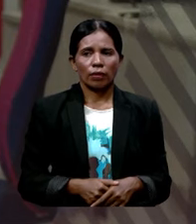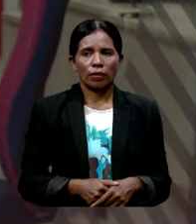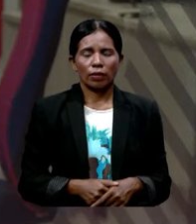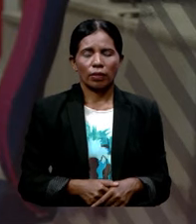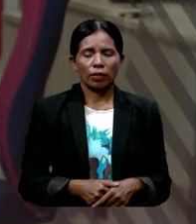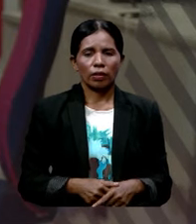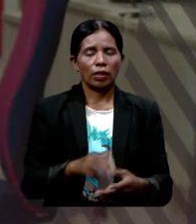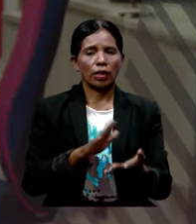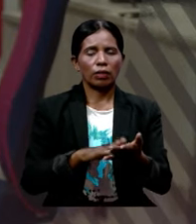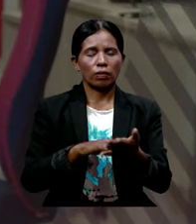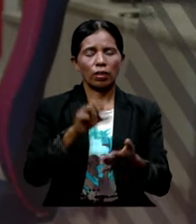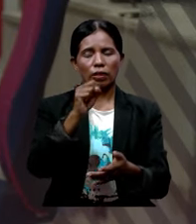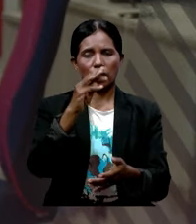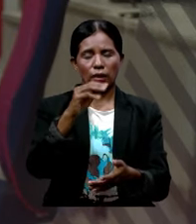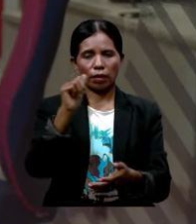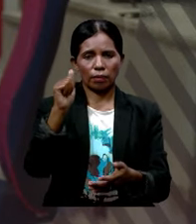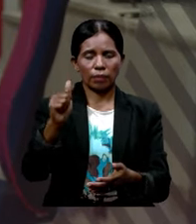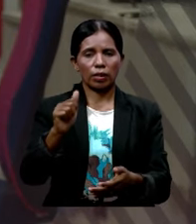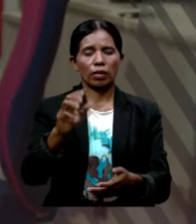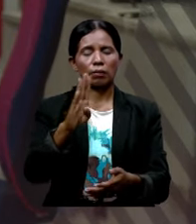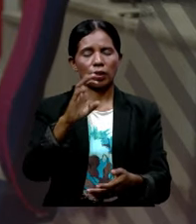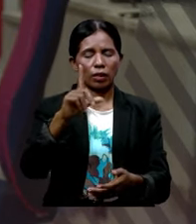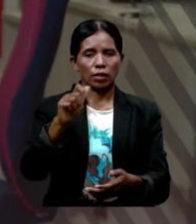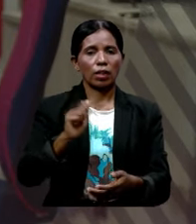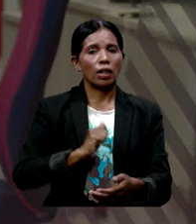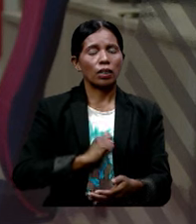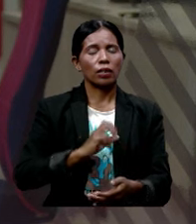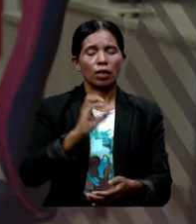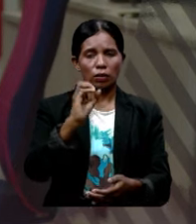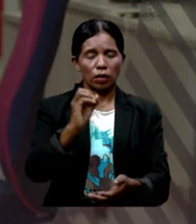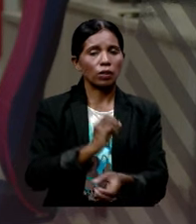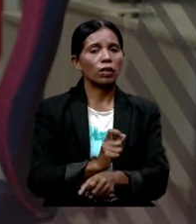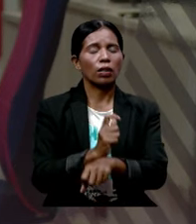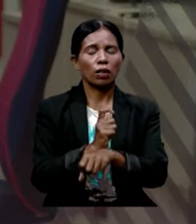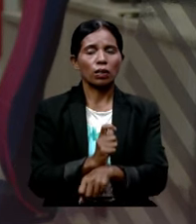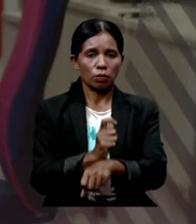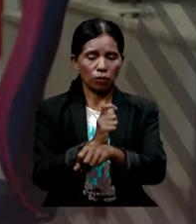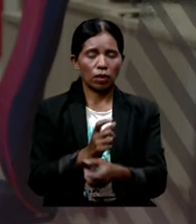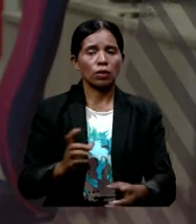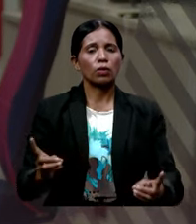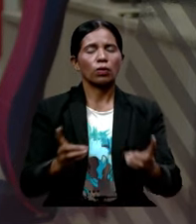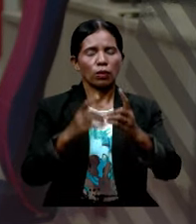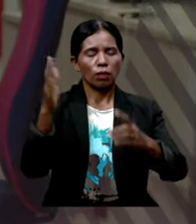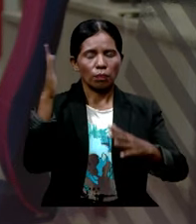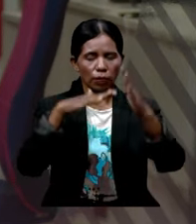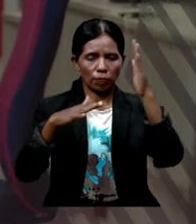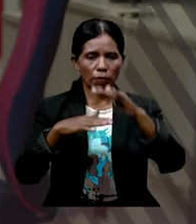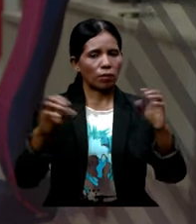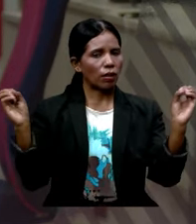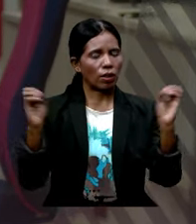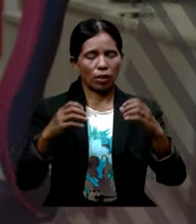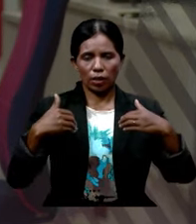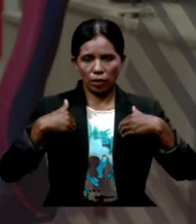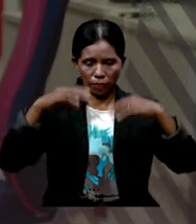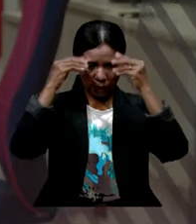Ensino secundário geral Fina Esperança, Biqueliana, Atauru, enfrenta problema infraestrutura, no menos professor.